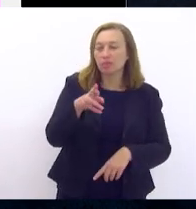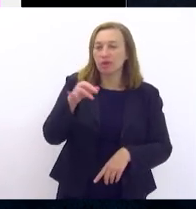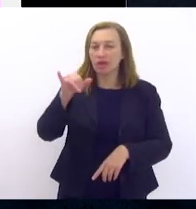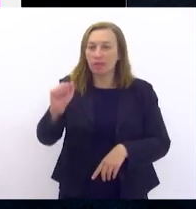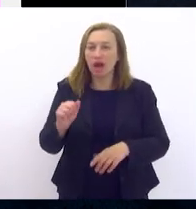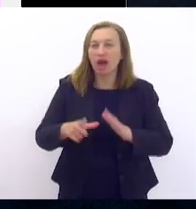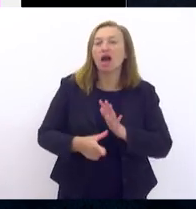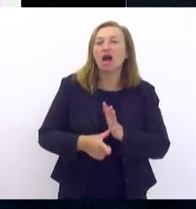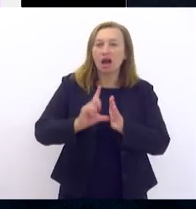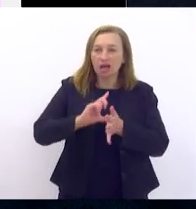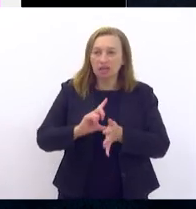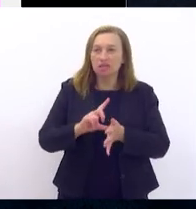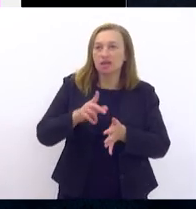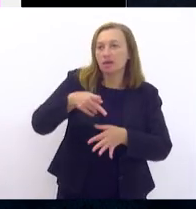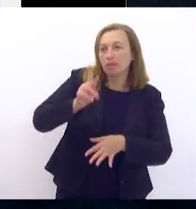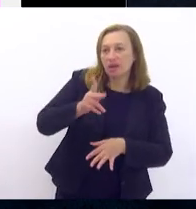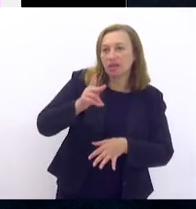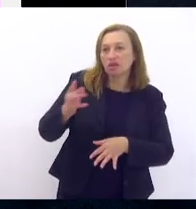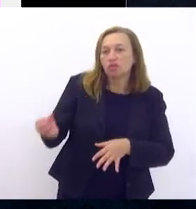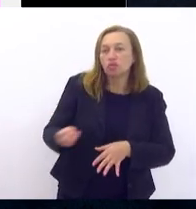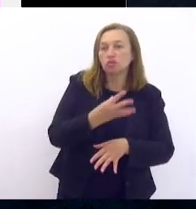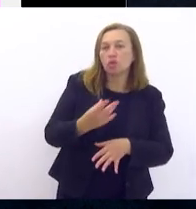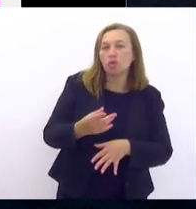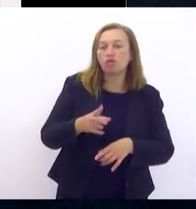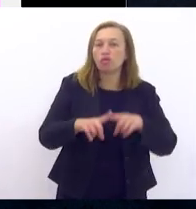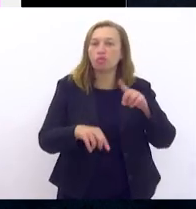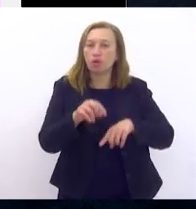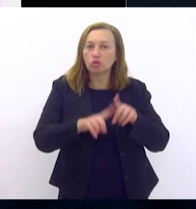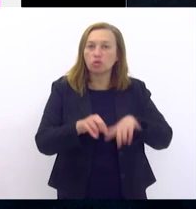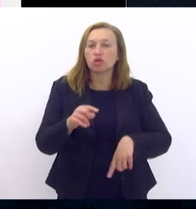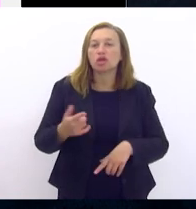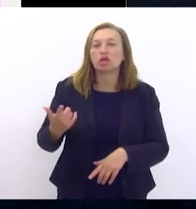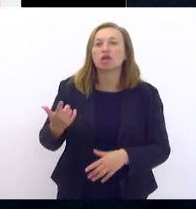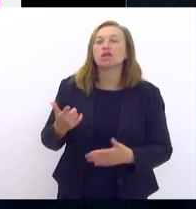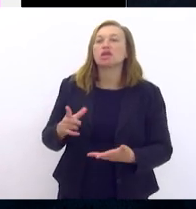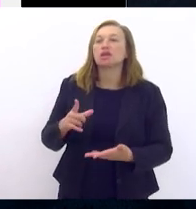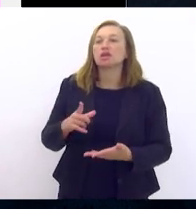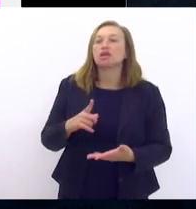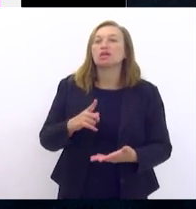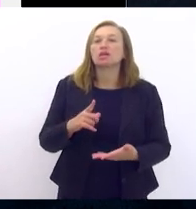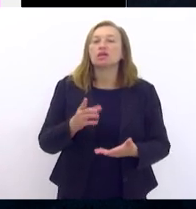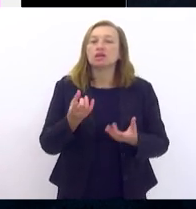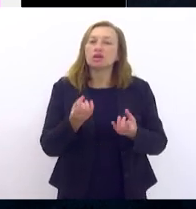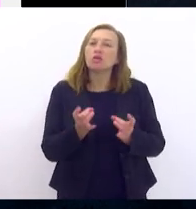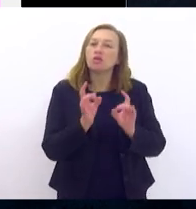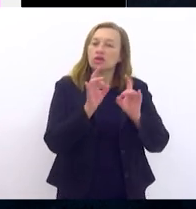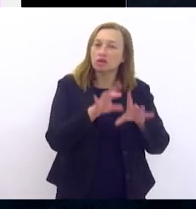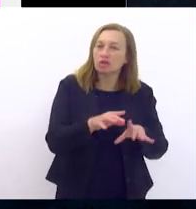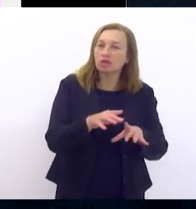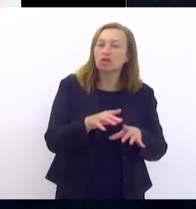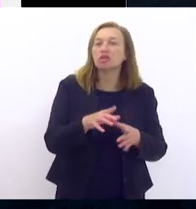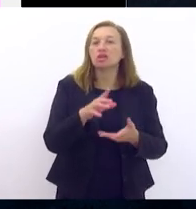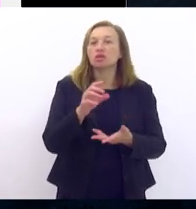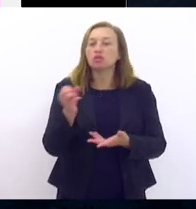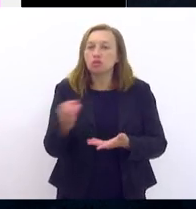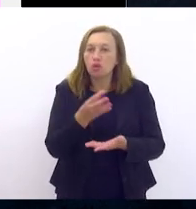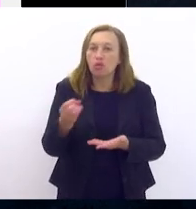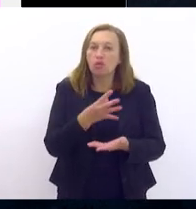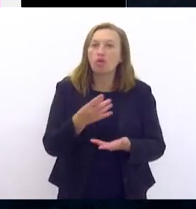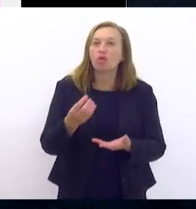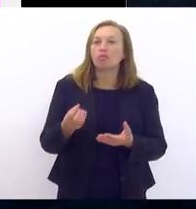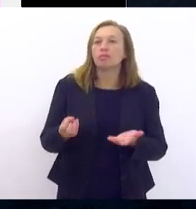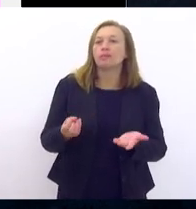petróleo num novo uma nova matéria-prima e com isso a gente gera a mesma resina virgem então para aplicação também